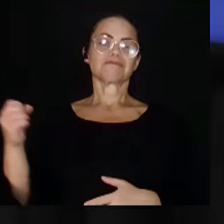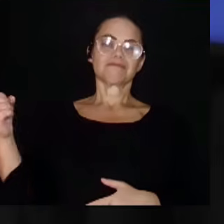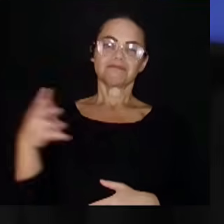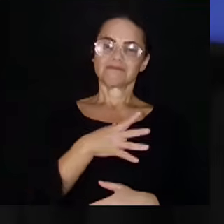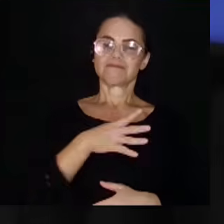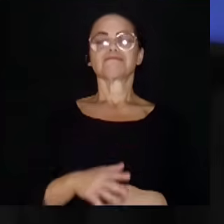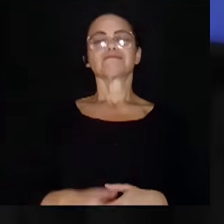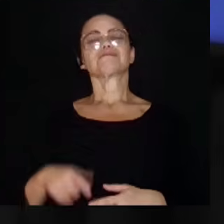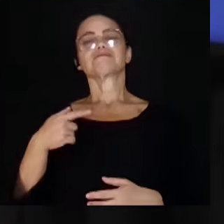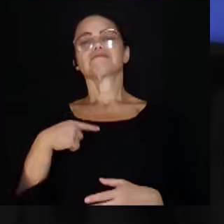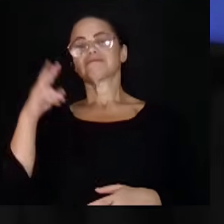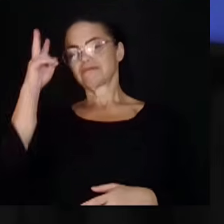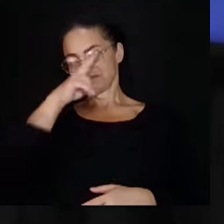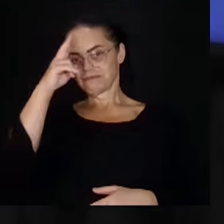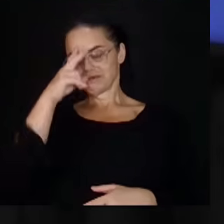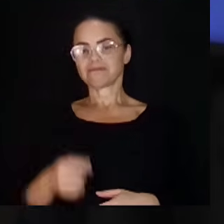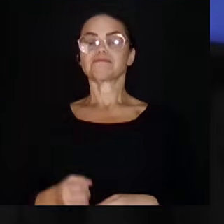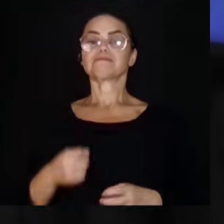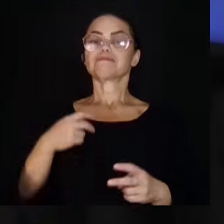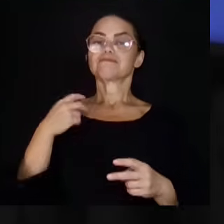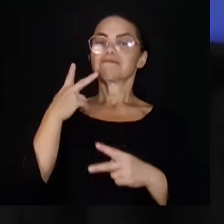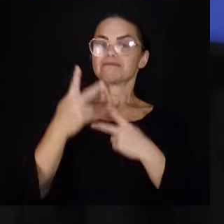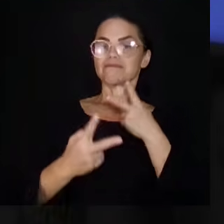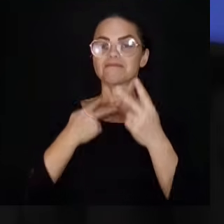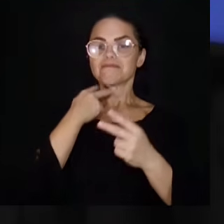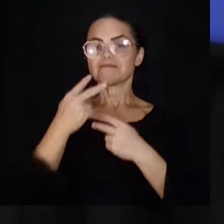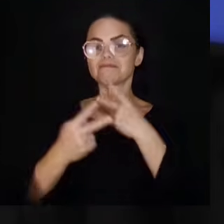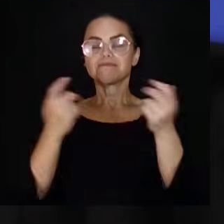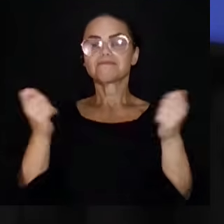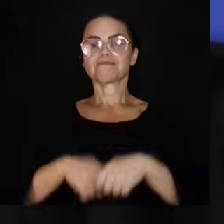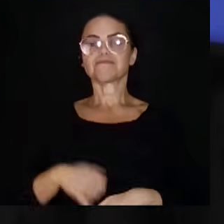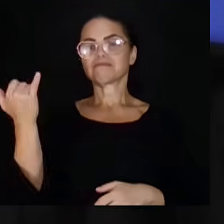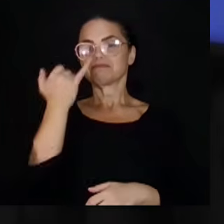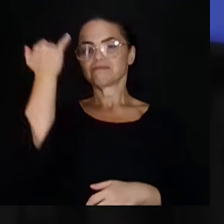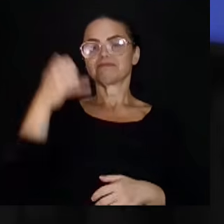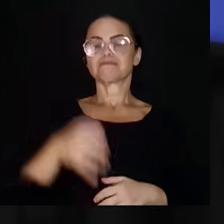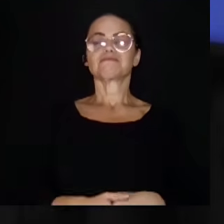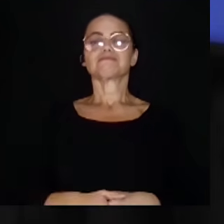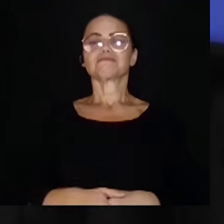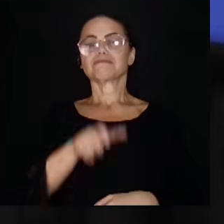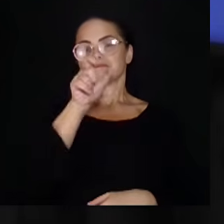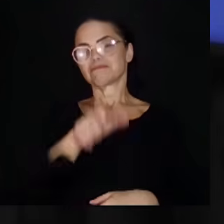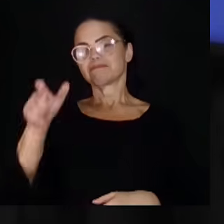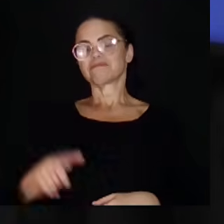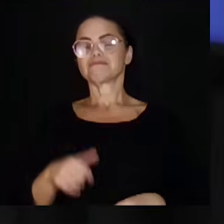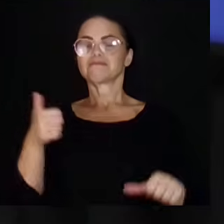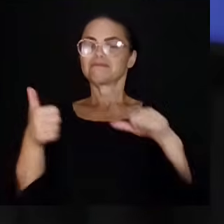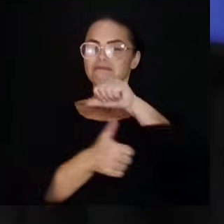novas vozes, porque todas elas importam, todas elas transformam,